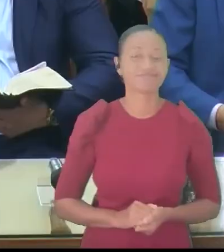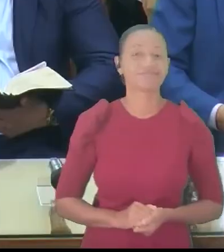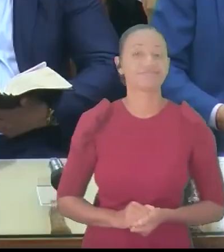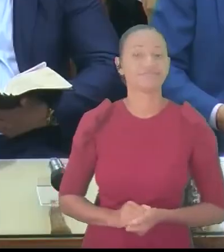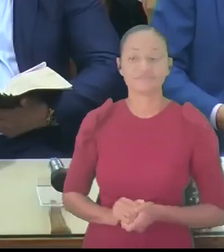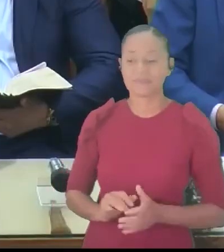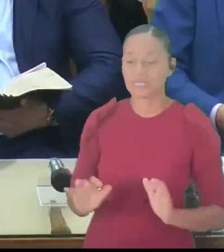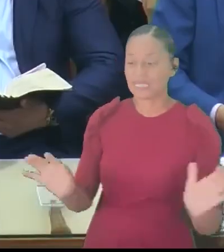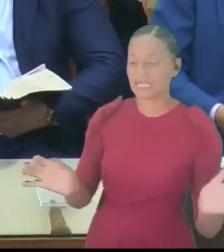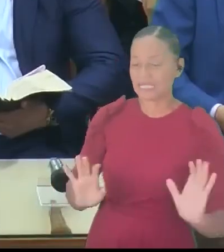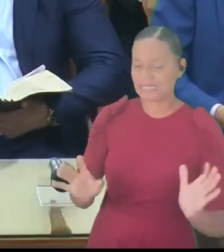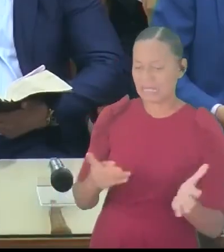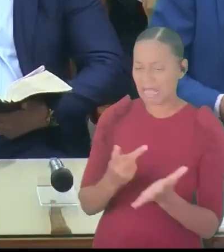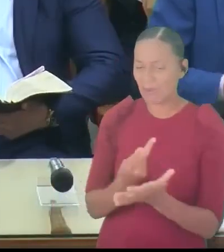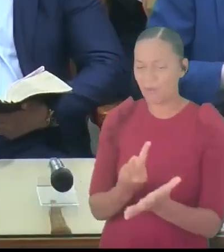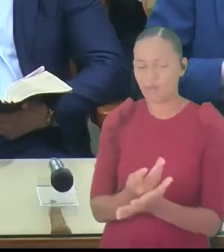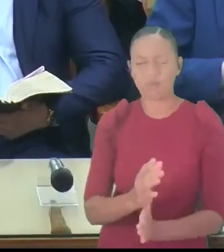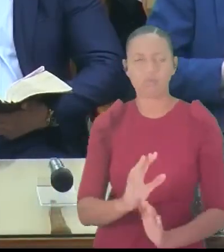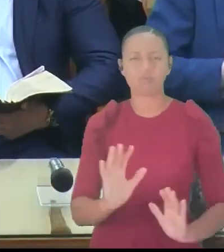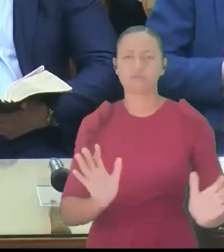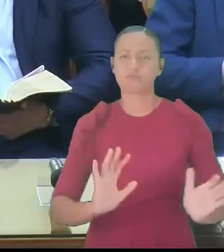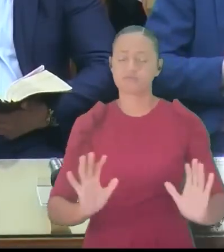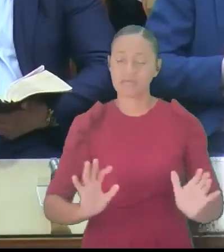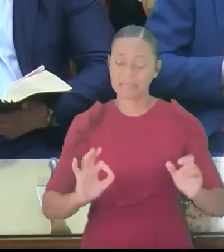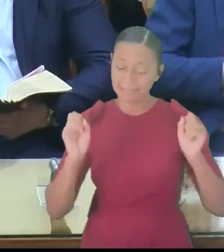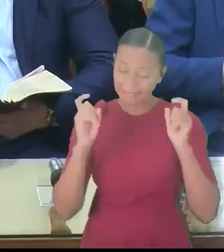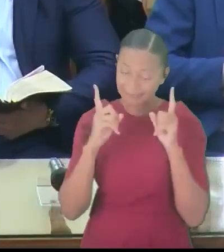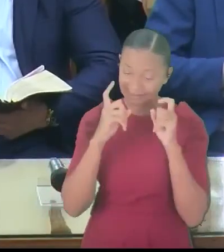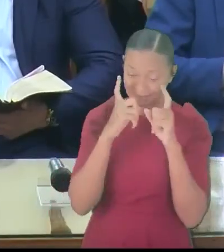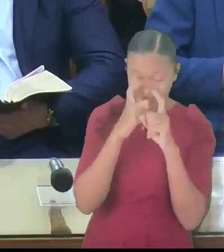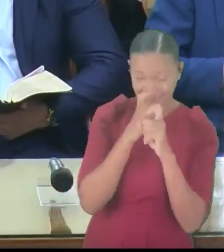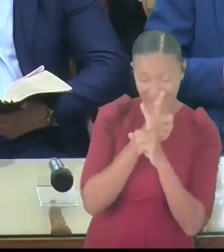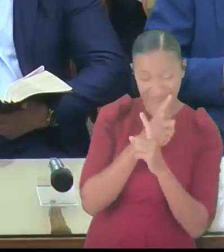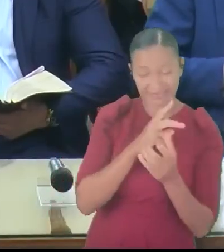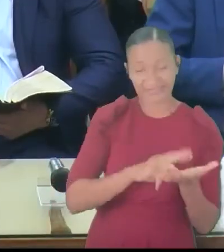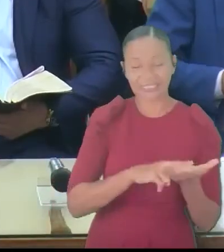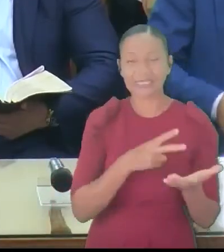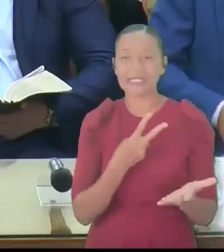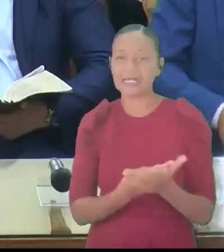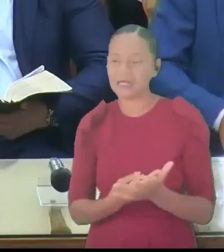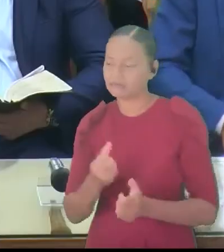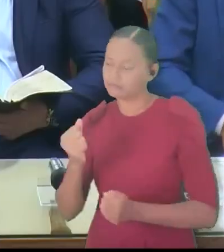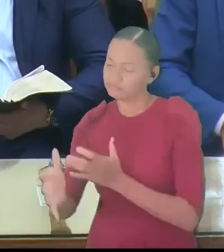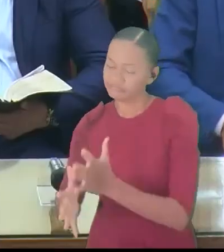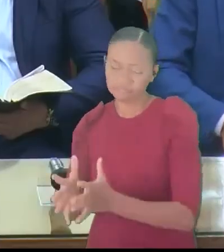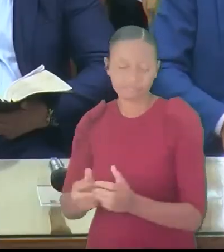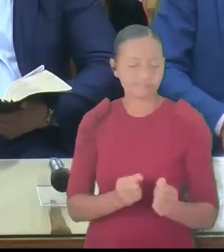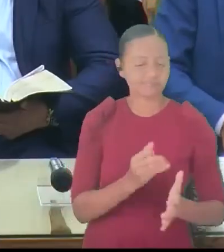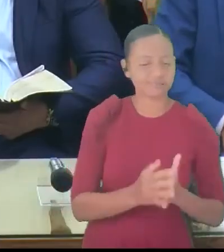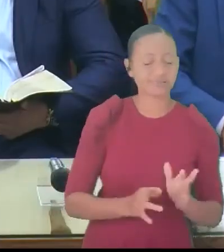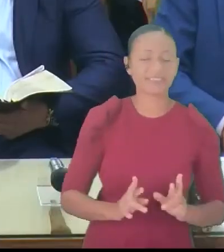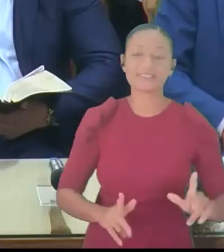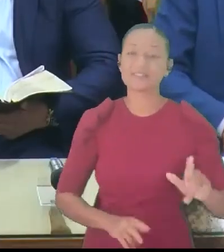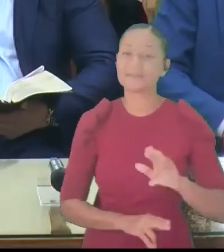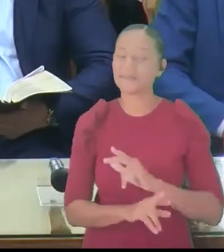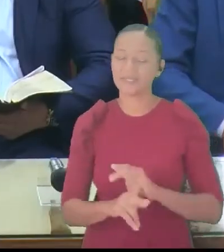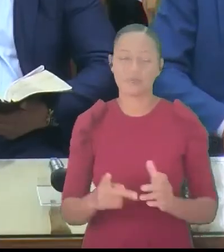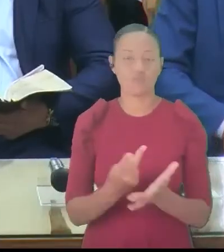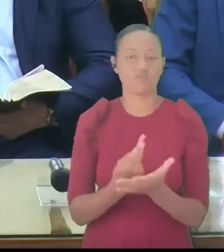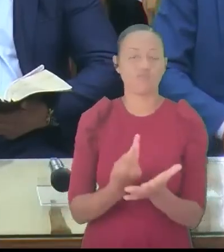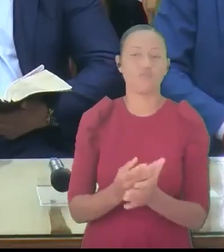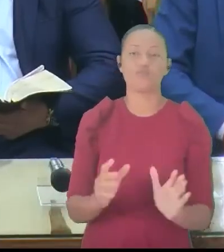Não é que há erro nas Escrituras. Há dificuldade de tradução. Por isso que umas Bíblias dizem de uma forma, outras de outra. Não é erro na